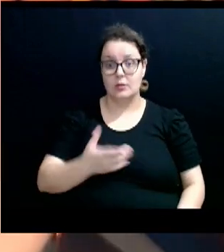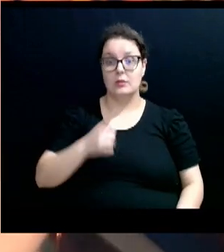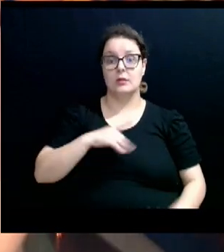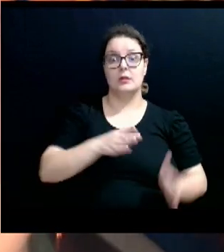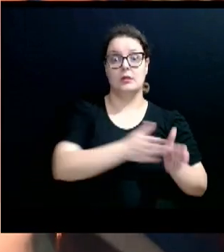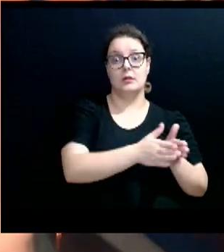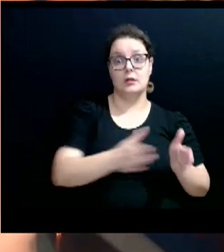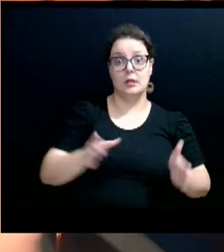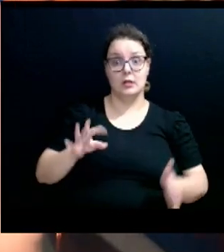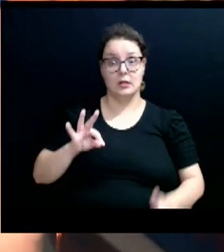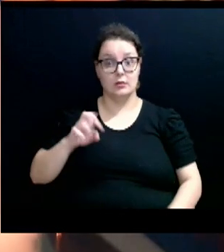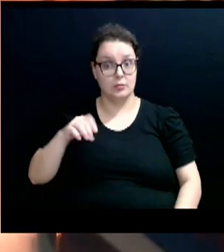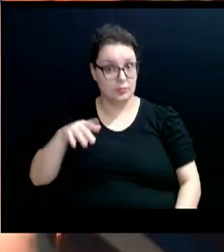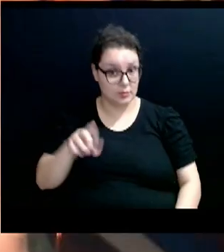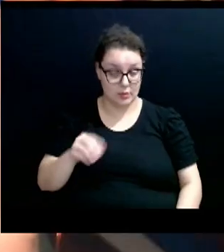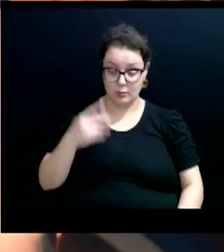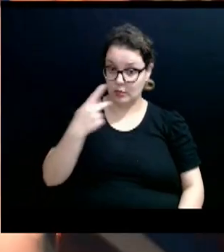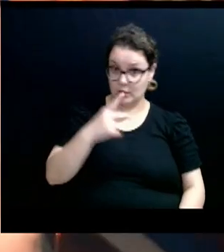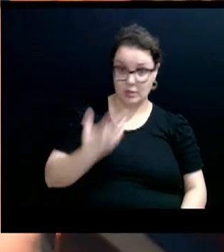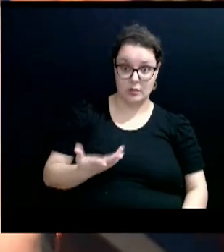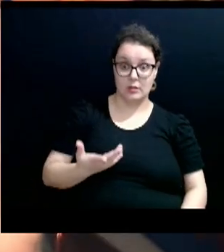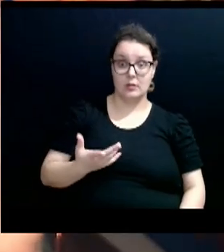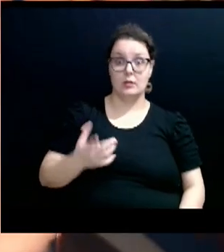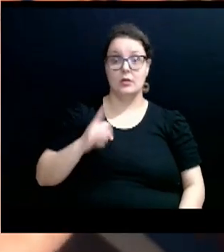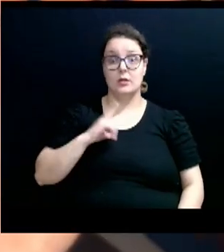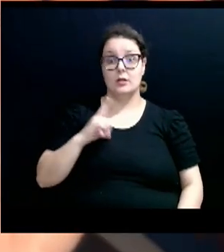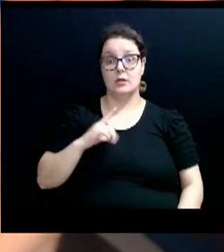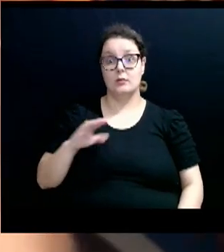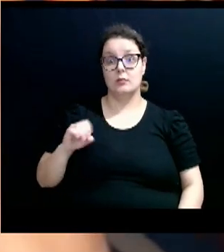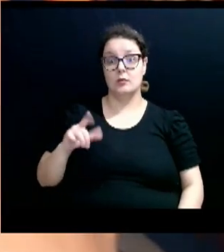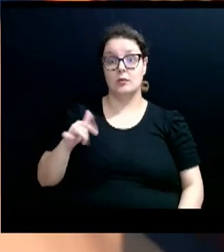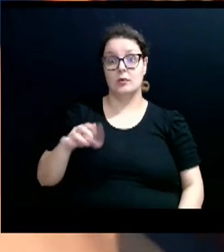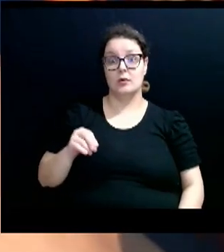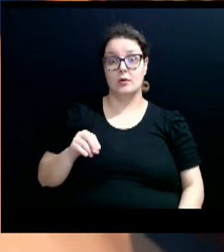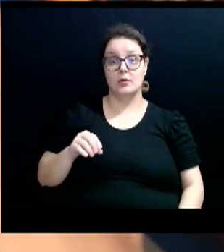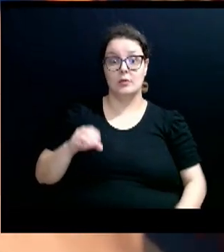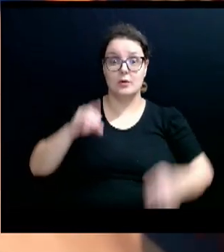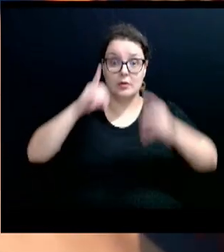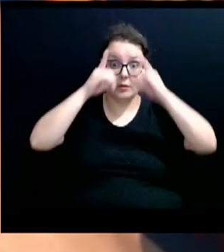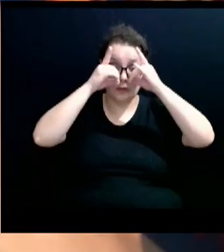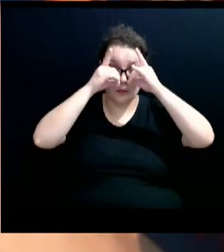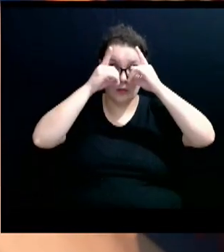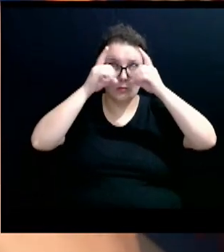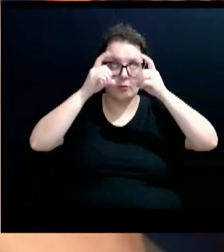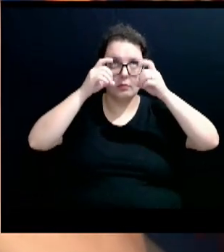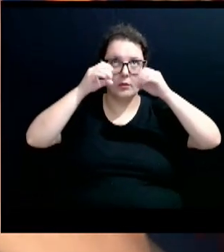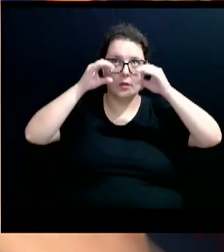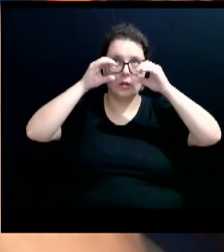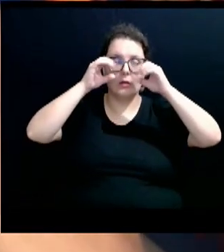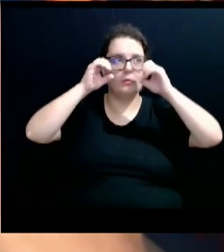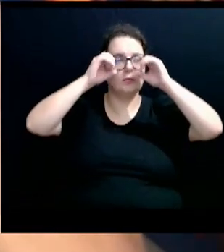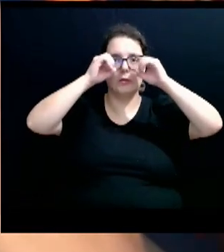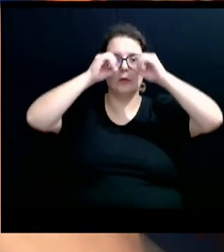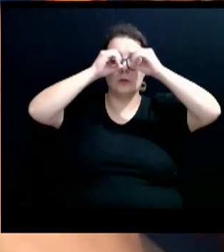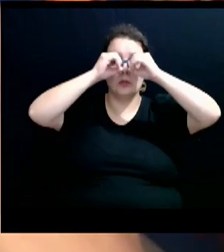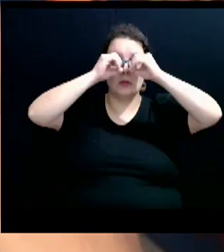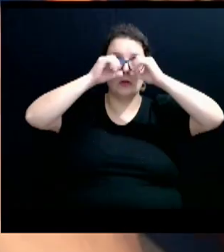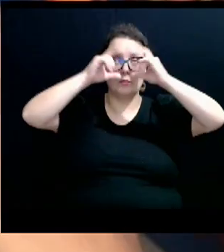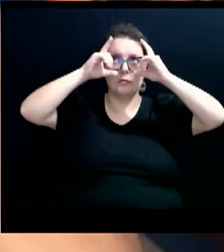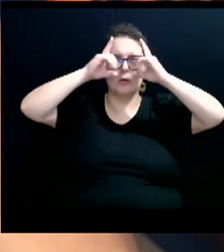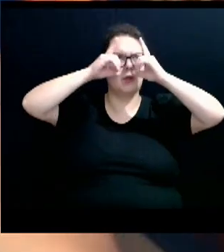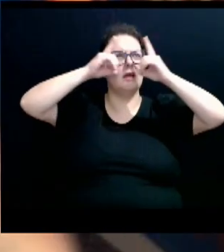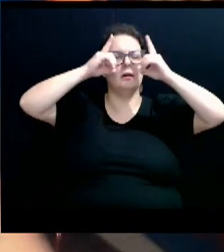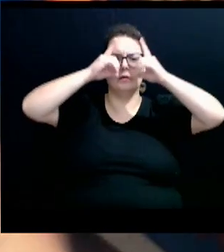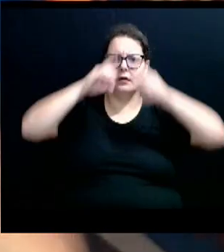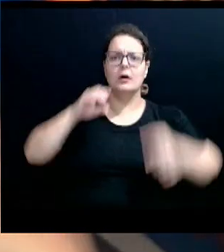E nós temos uma coleção de corujinhas da minha avó. O meu marido tem um altarzinho da avó dele, que já